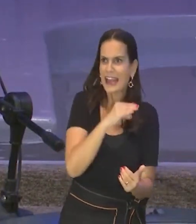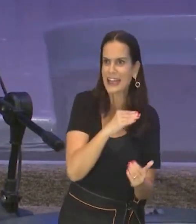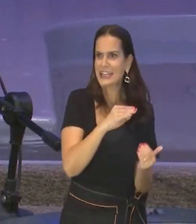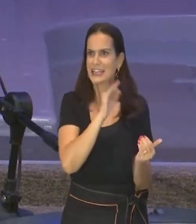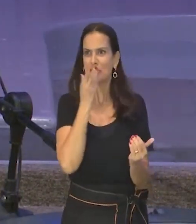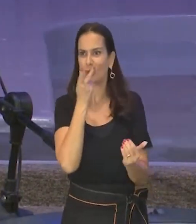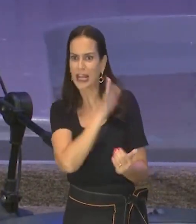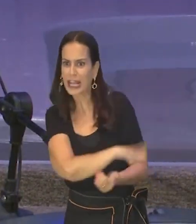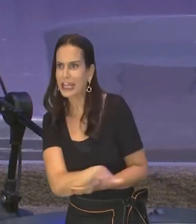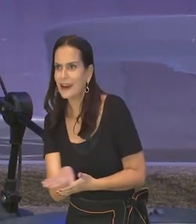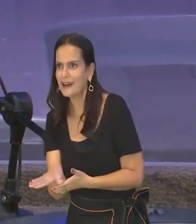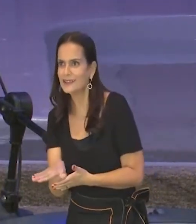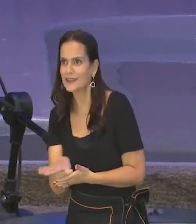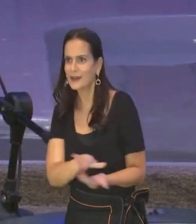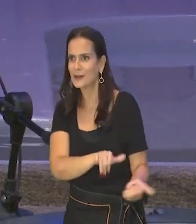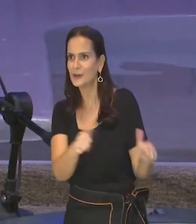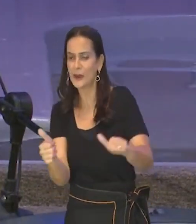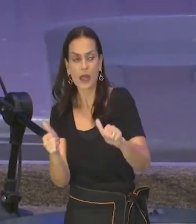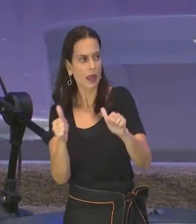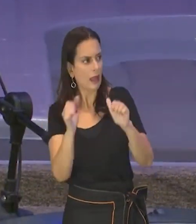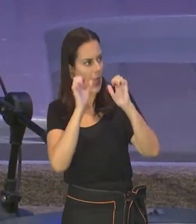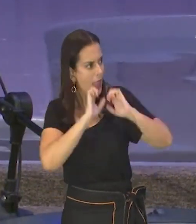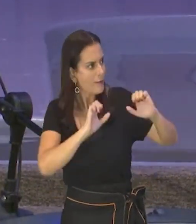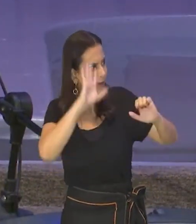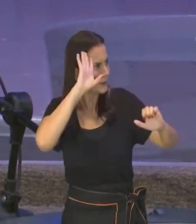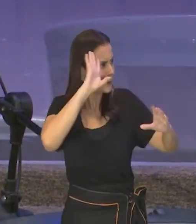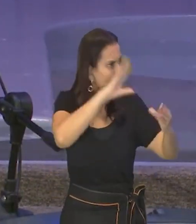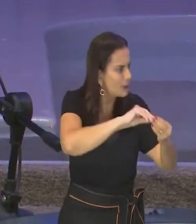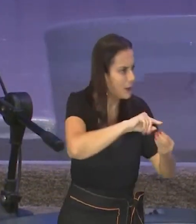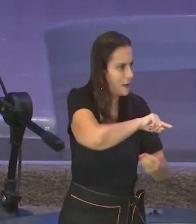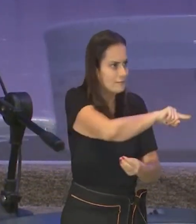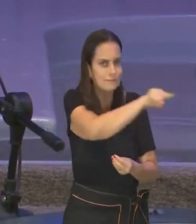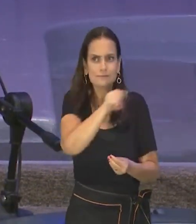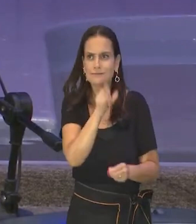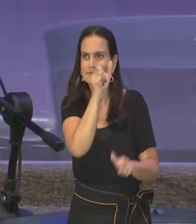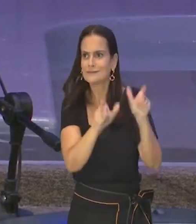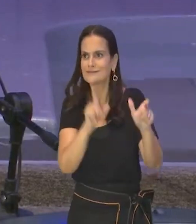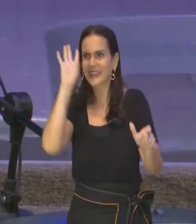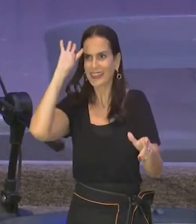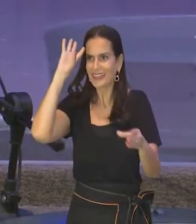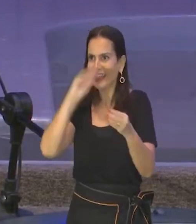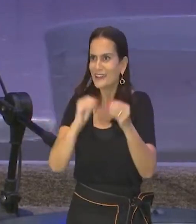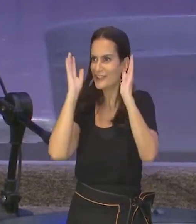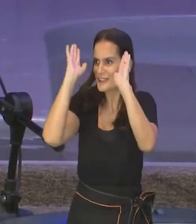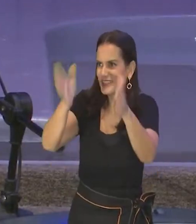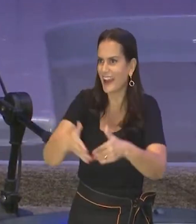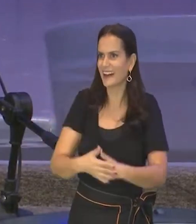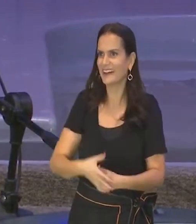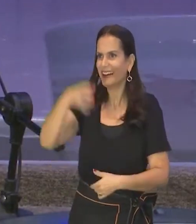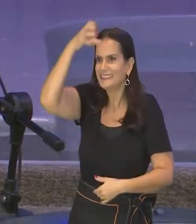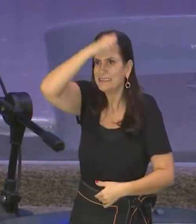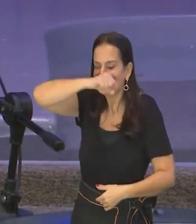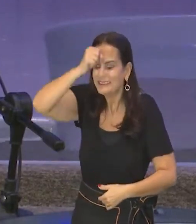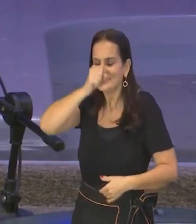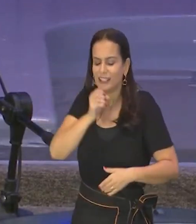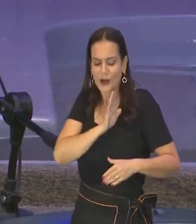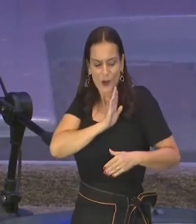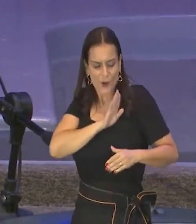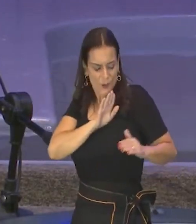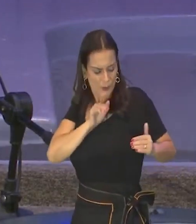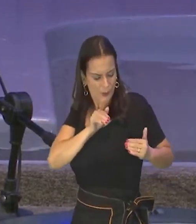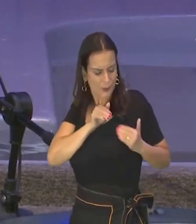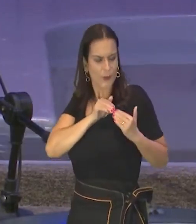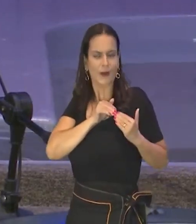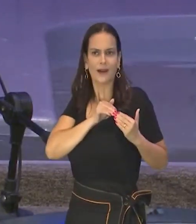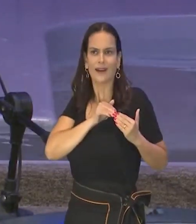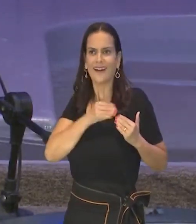A mensagem do Evangelho que é compreendida, a mensagem do Evangelho que é entendida, que é trazida para o coração, que é